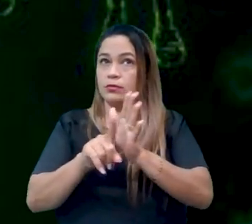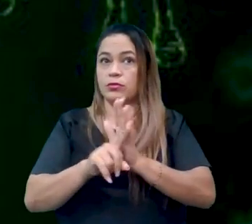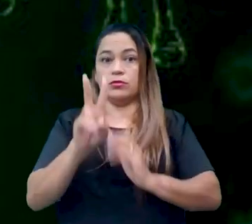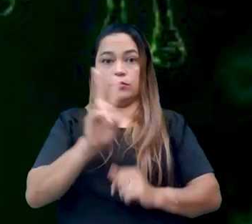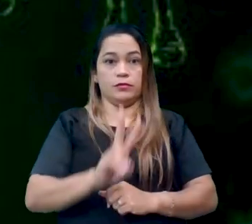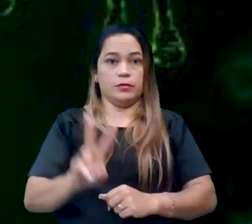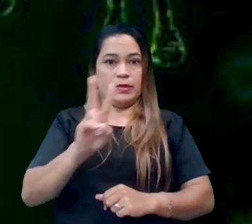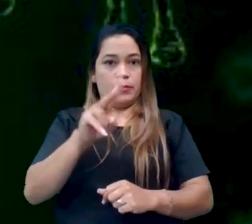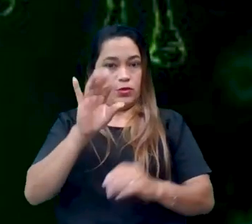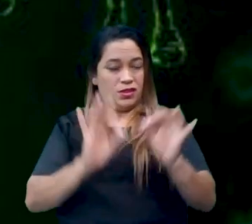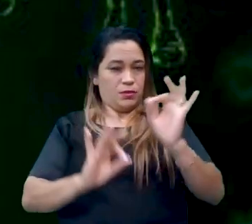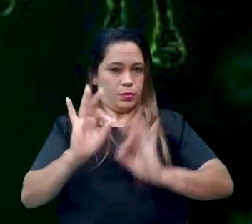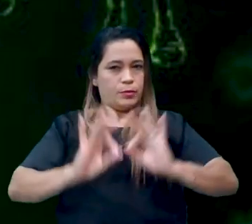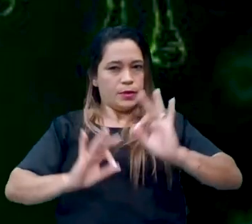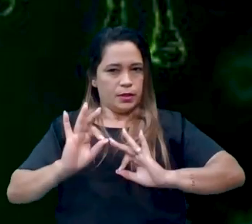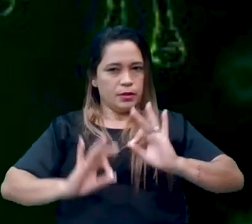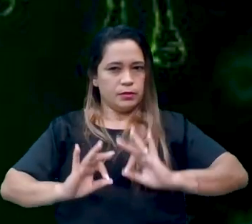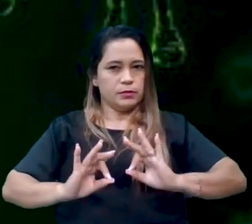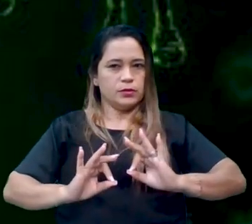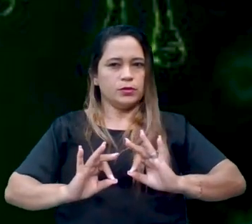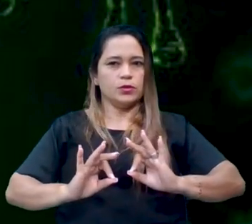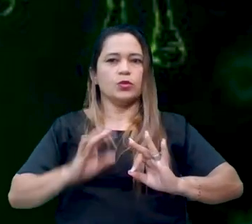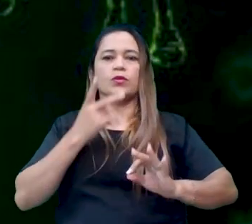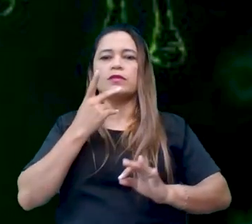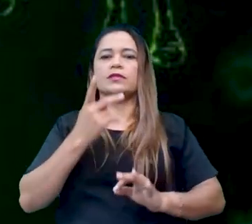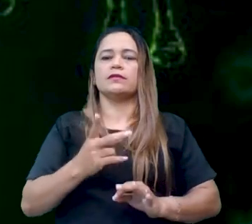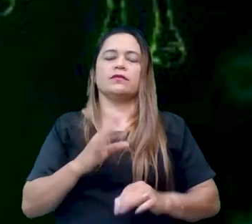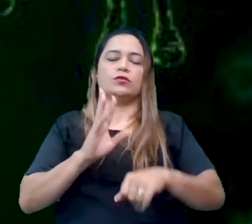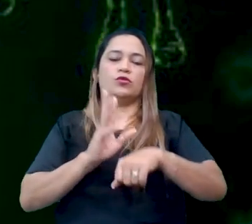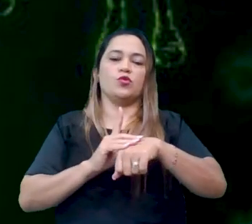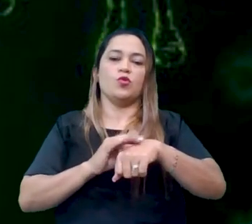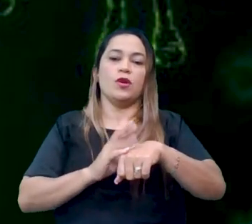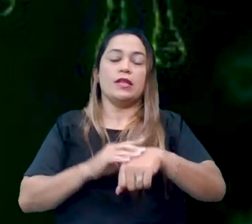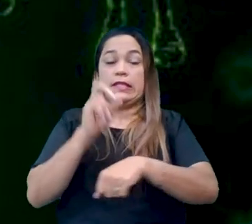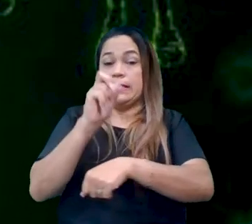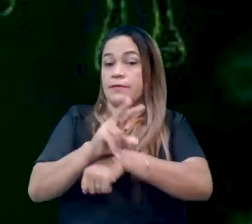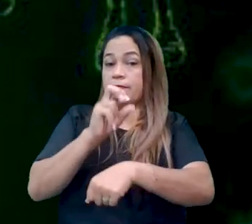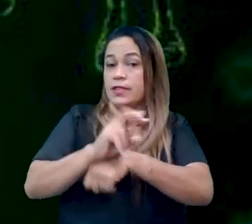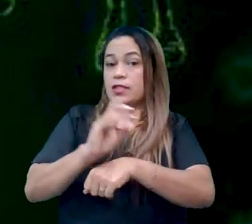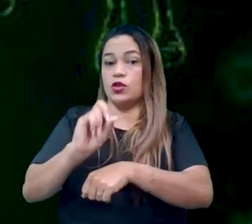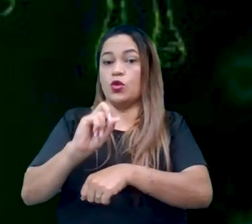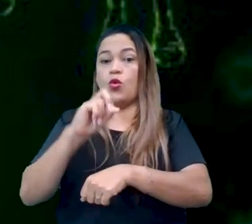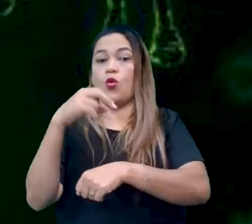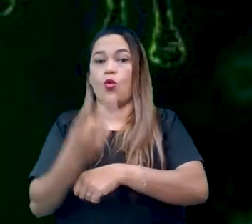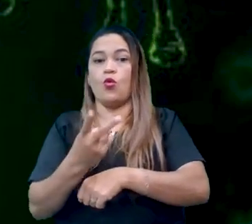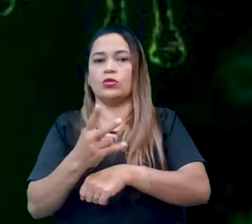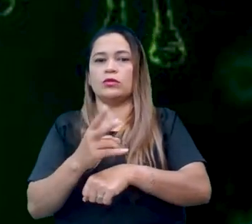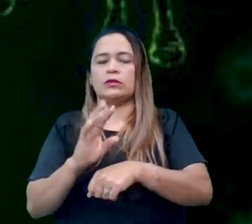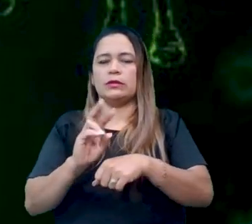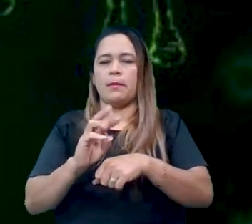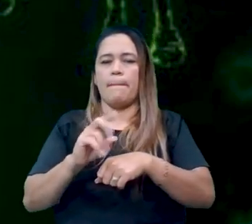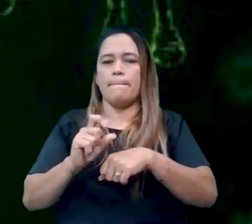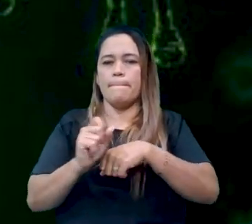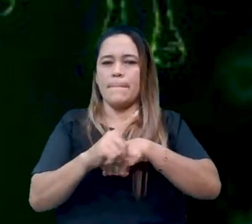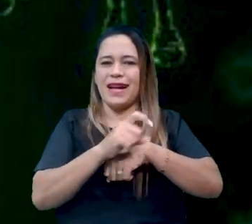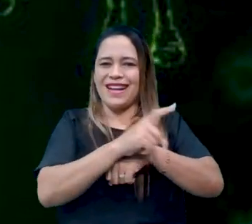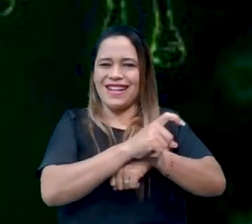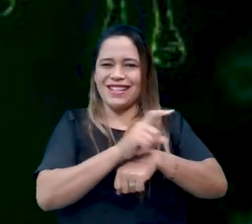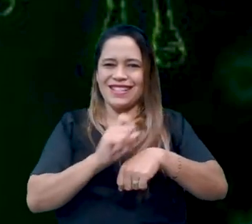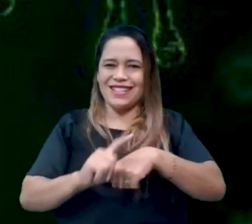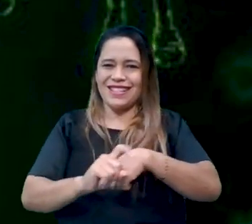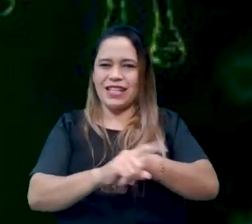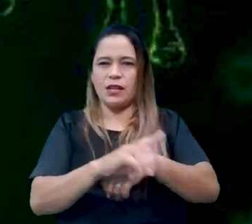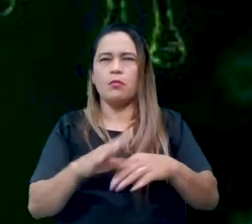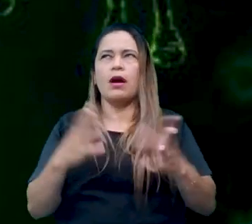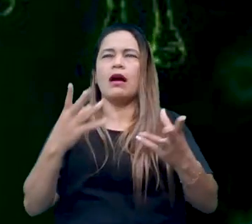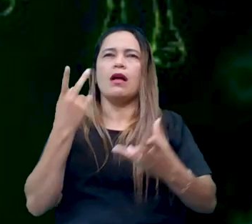quem está se preparando para isso, quando se trata de doença de vírus ou doença de bactéria, o mais comum